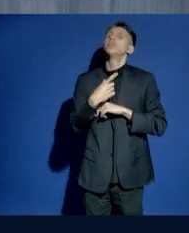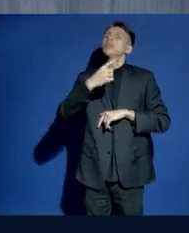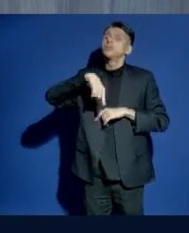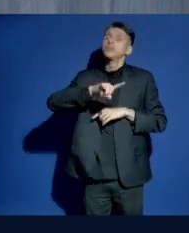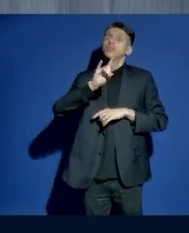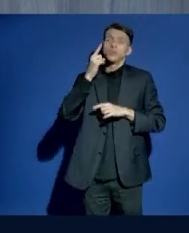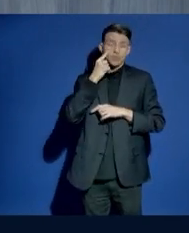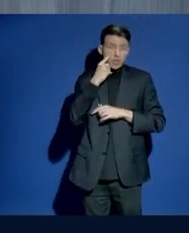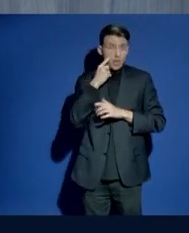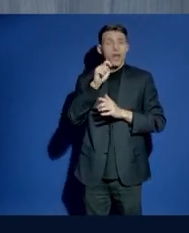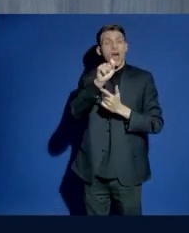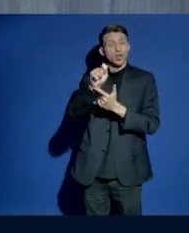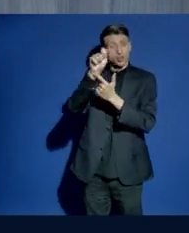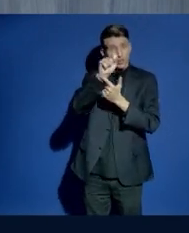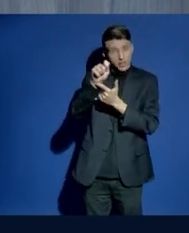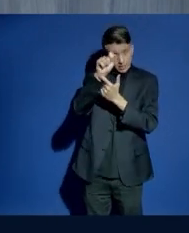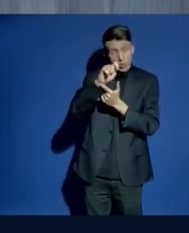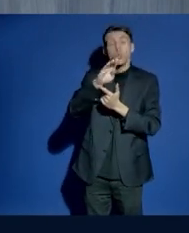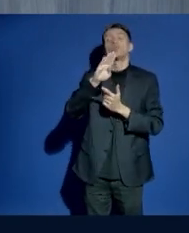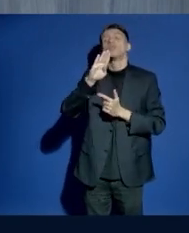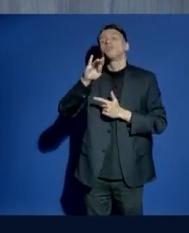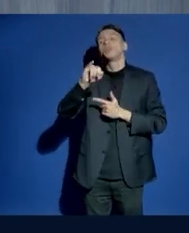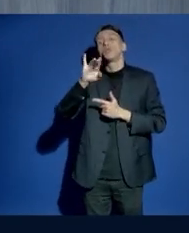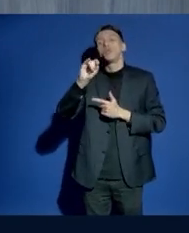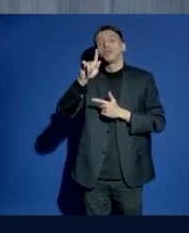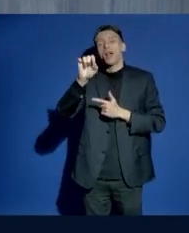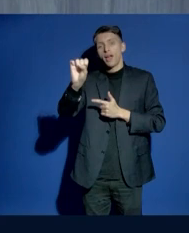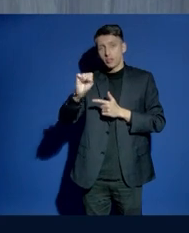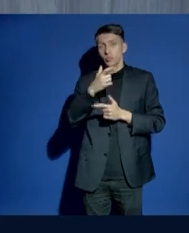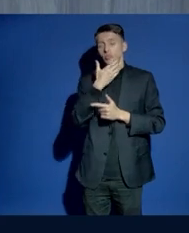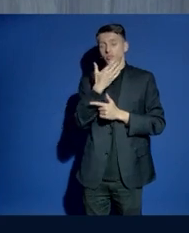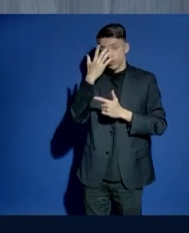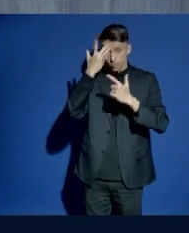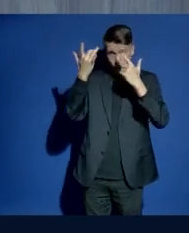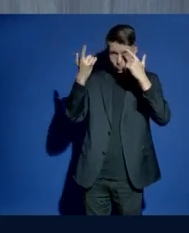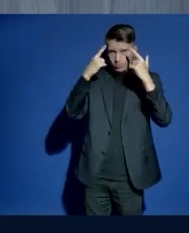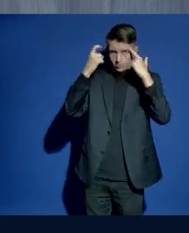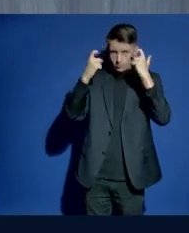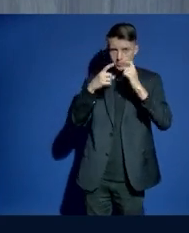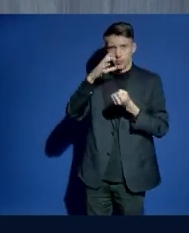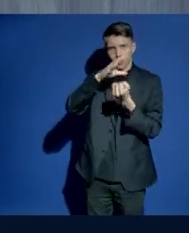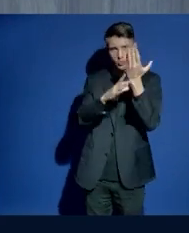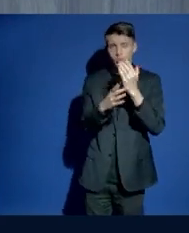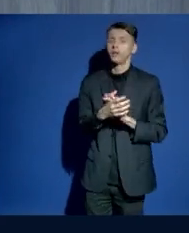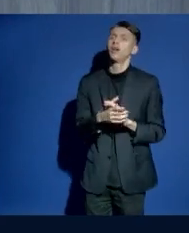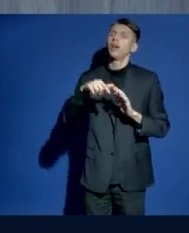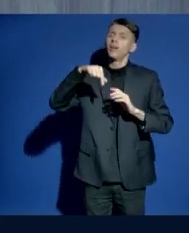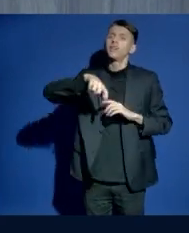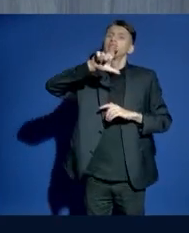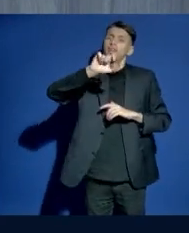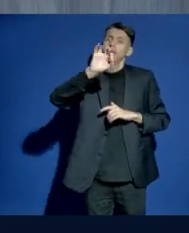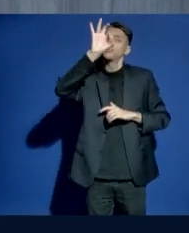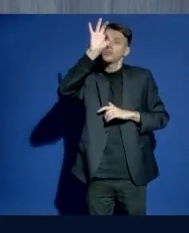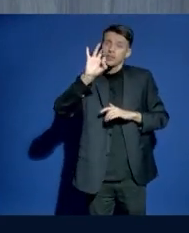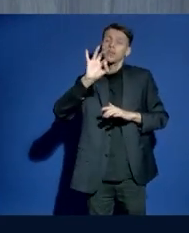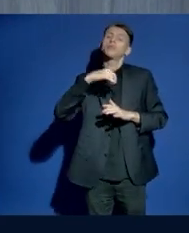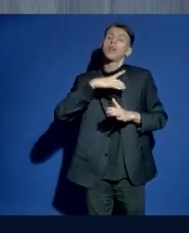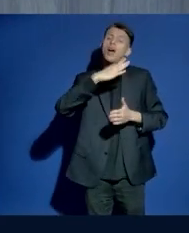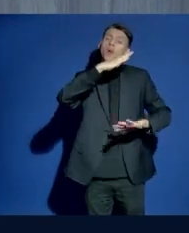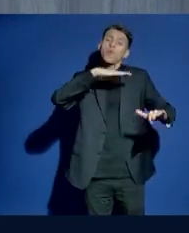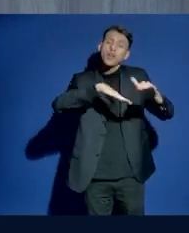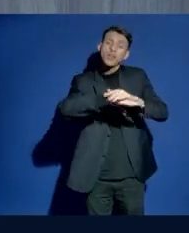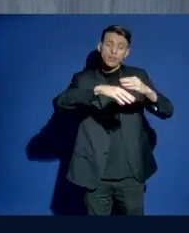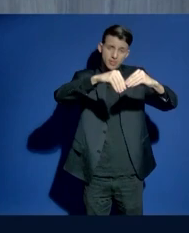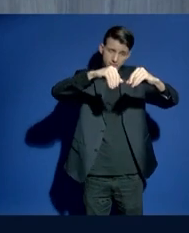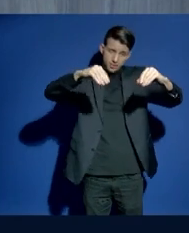biogás que é associação dos produtores biogais Ela diz que 10% potencial de Belgas do Brasil está na terra 90%